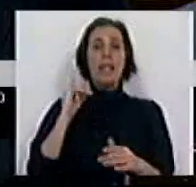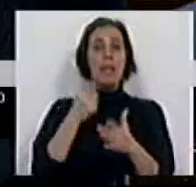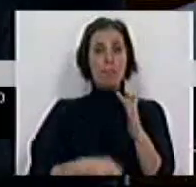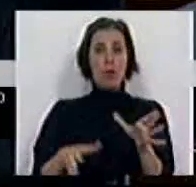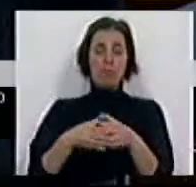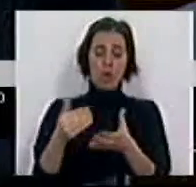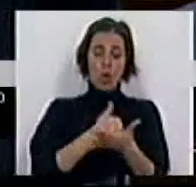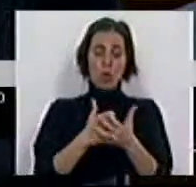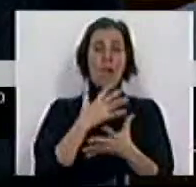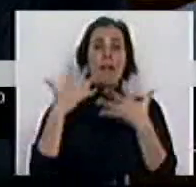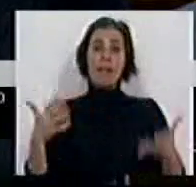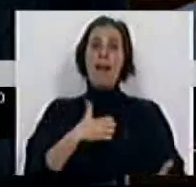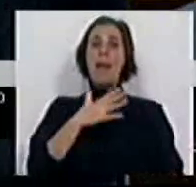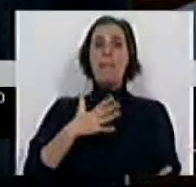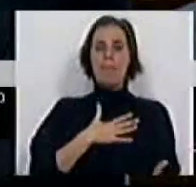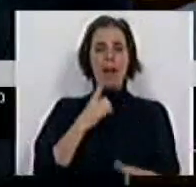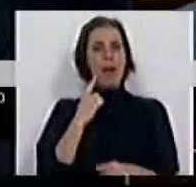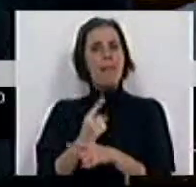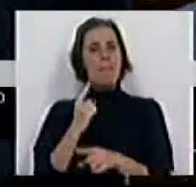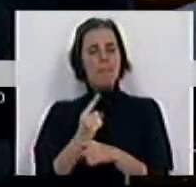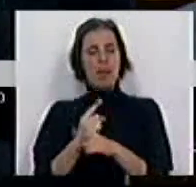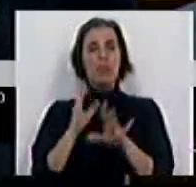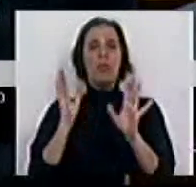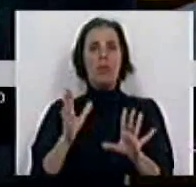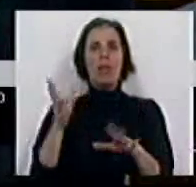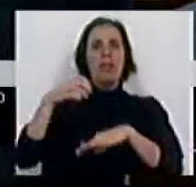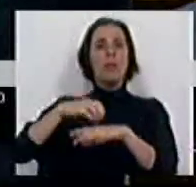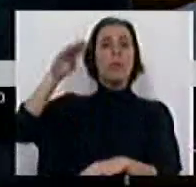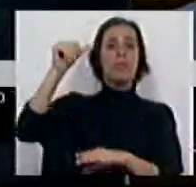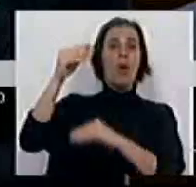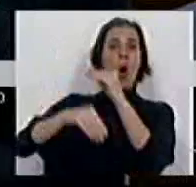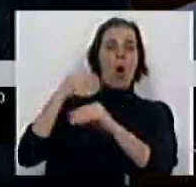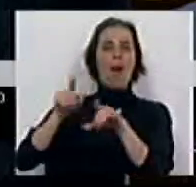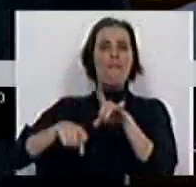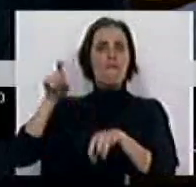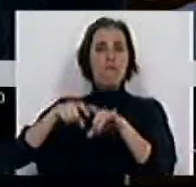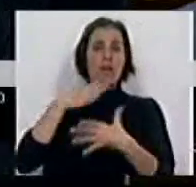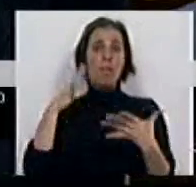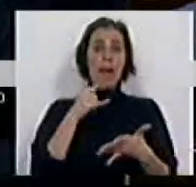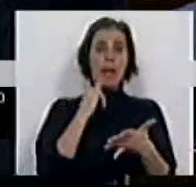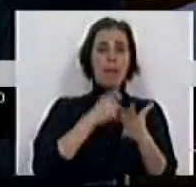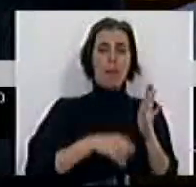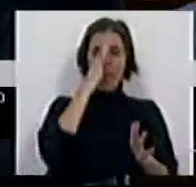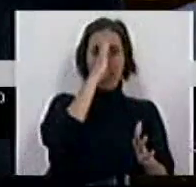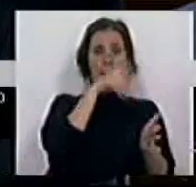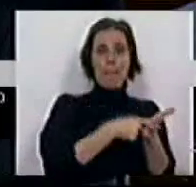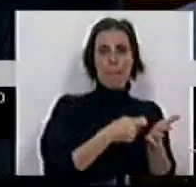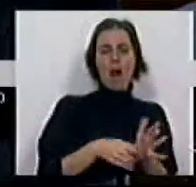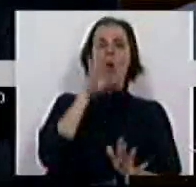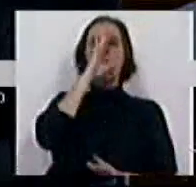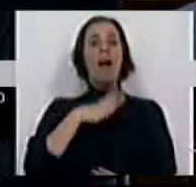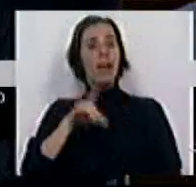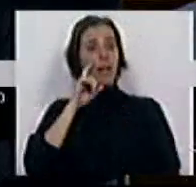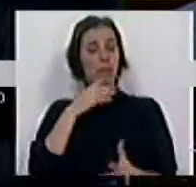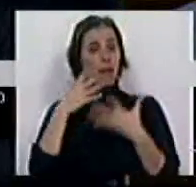impostos sobre os lucros das grandes empresas, as mesmas que já têm sede na Holanda para fugir à maior parte dos impostos, o Governo que quer